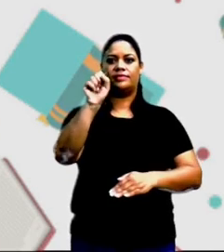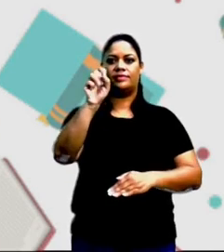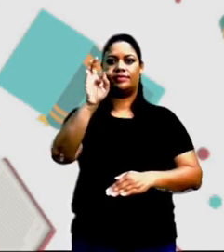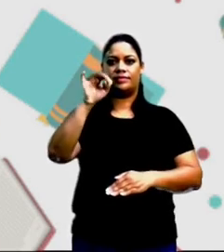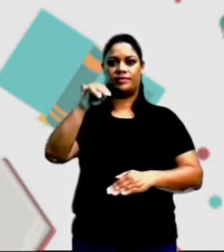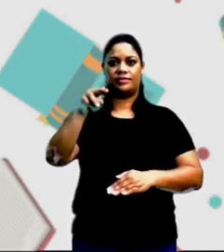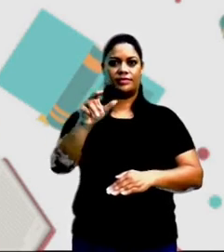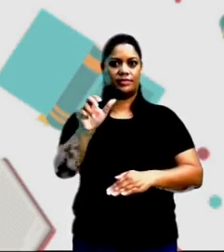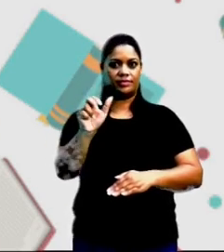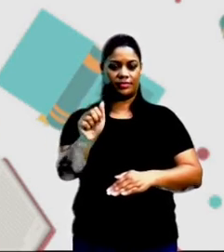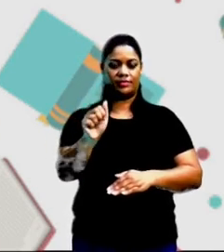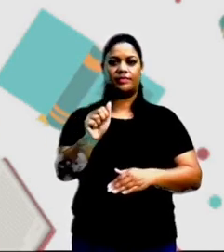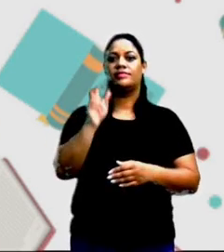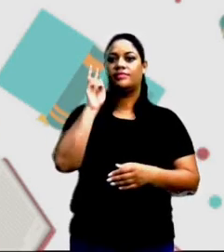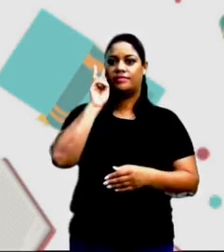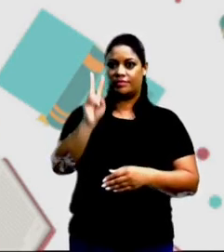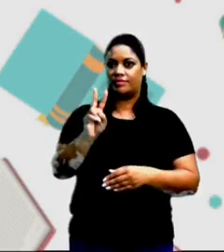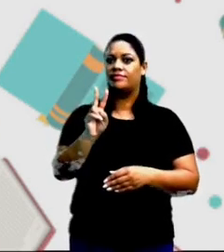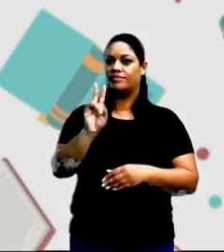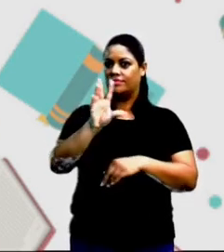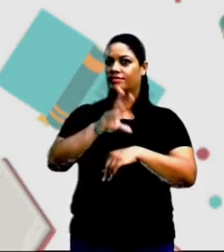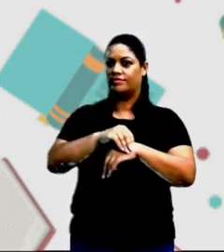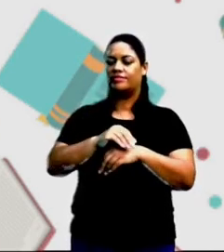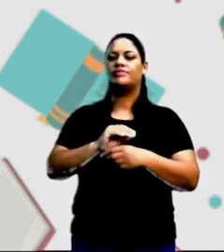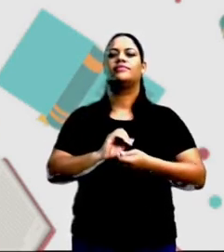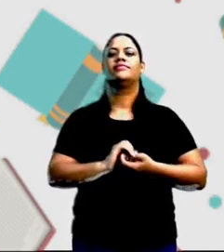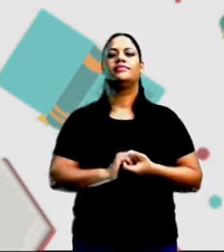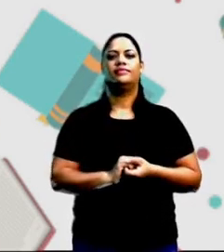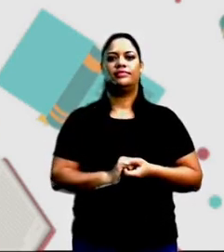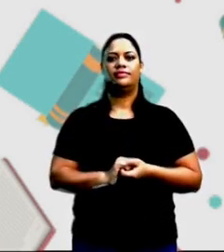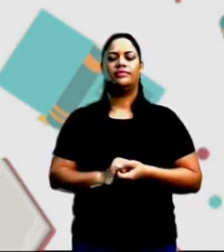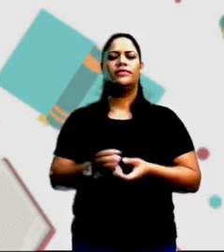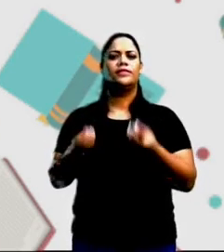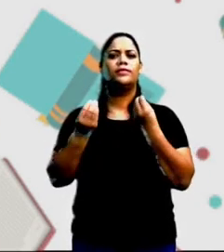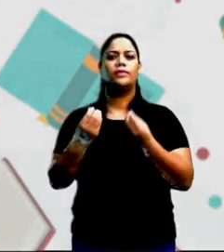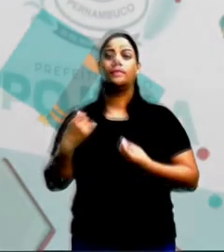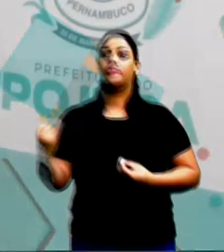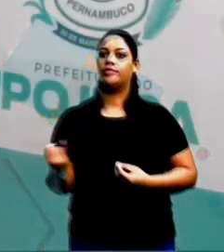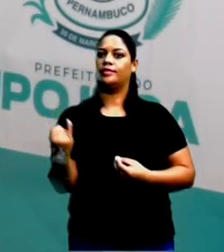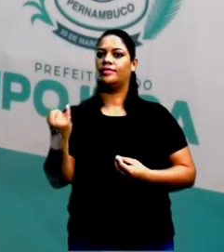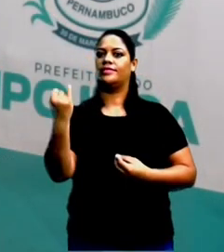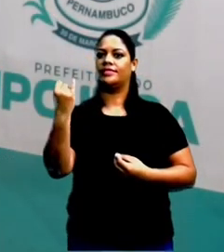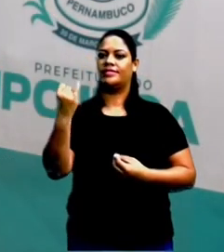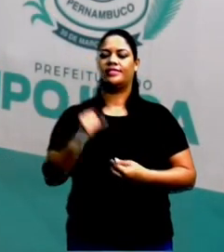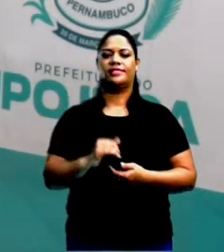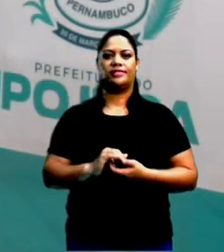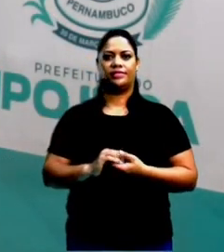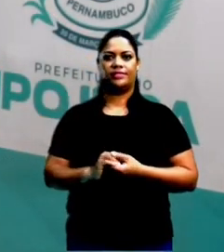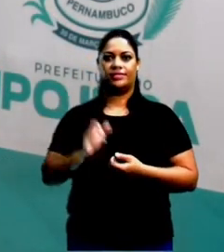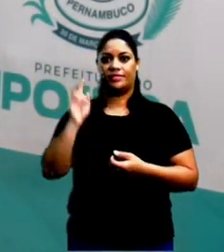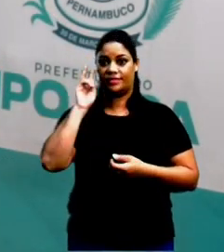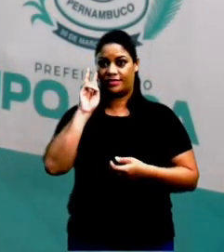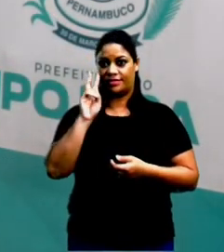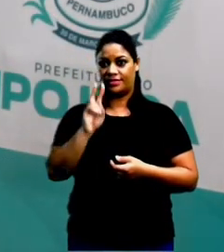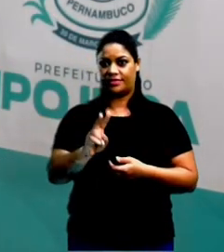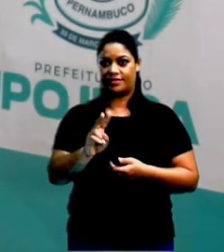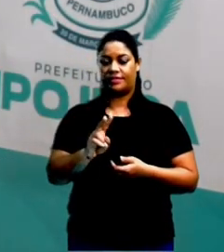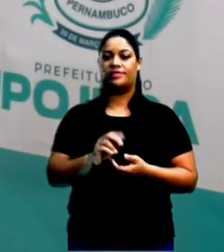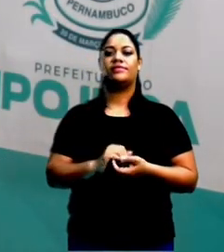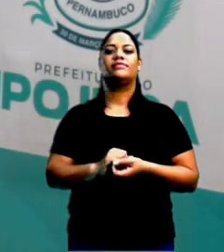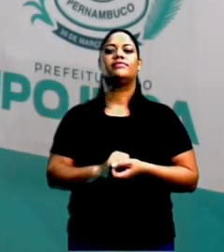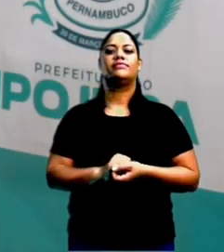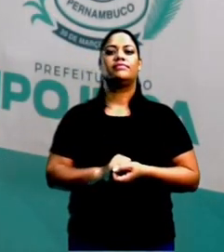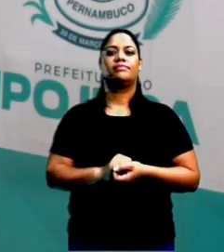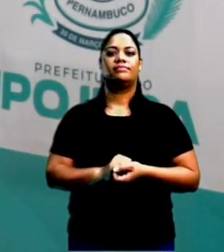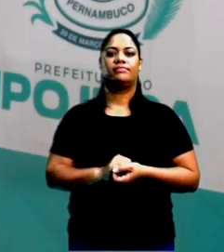Chagas. Vocês vão me reconhecer que vocês estão me vendo aí na telinha de vocês. Como é importante, então, assistam. Como eu já